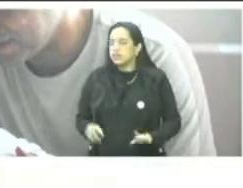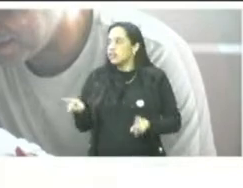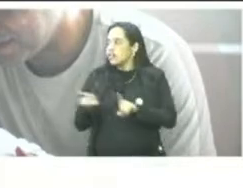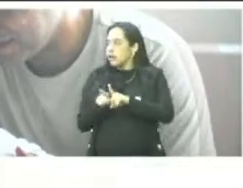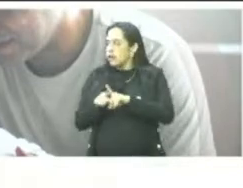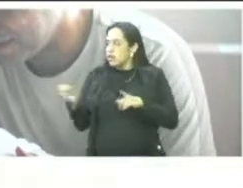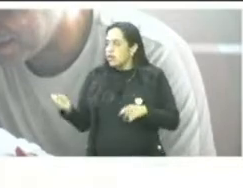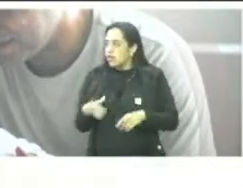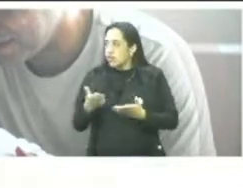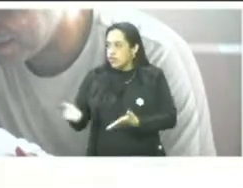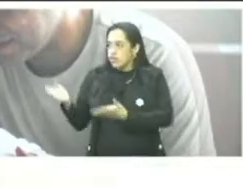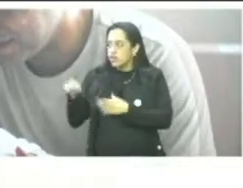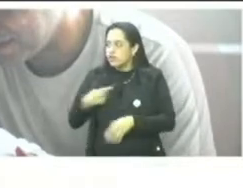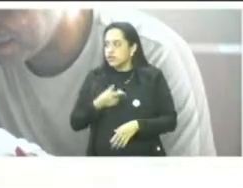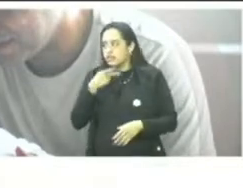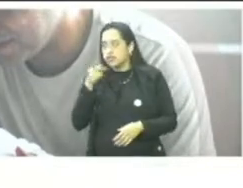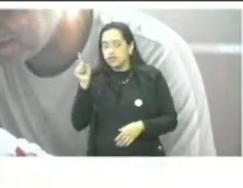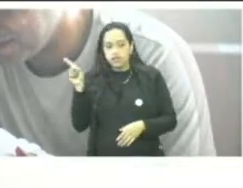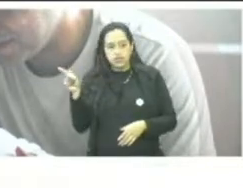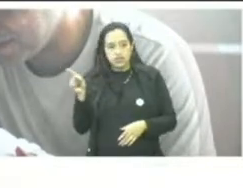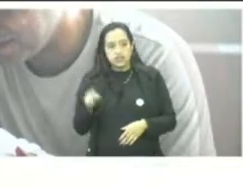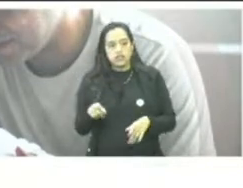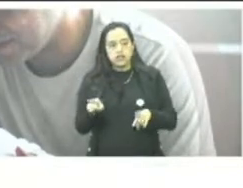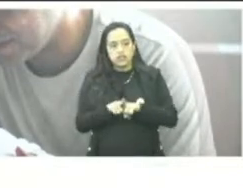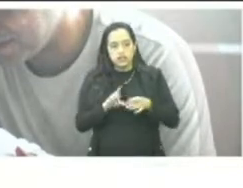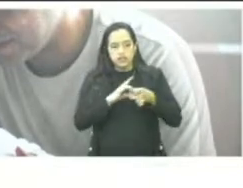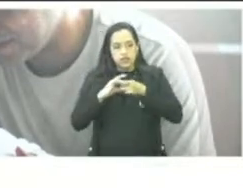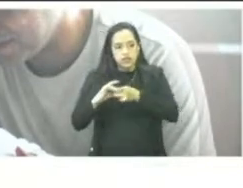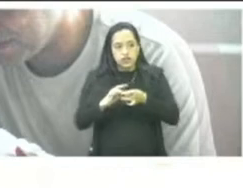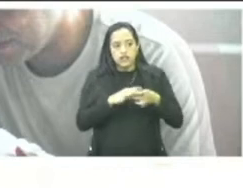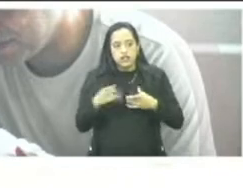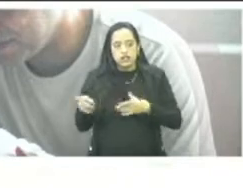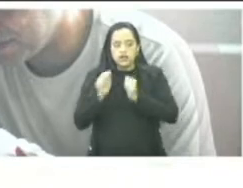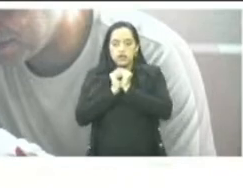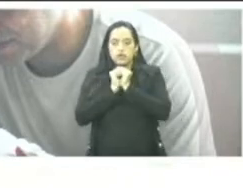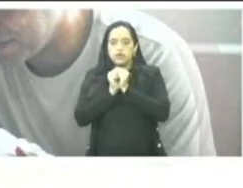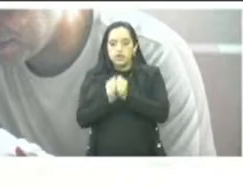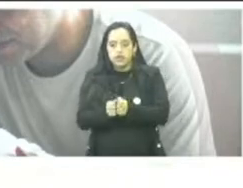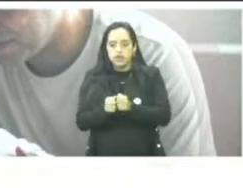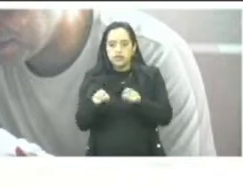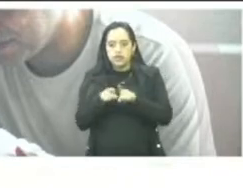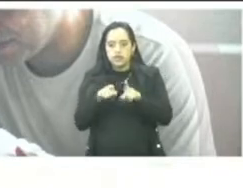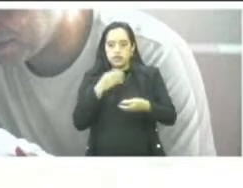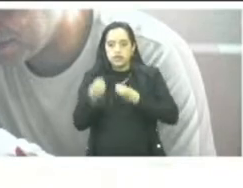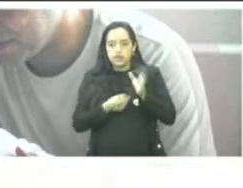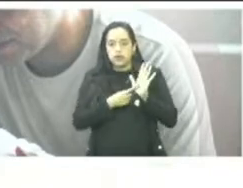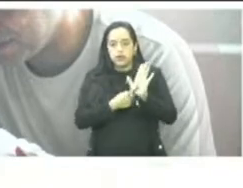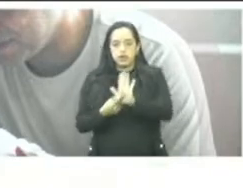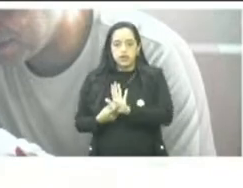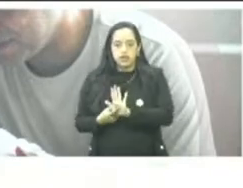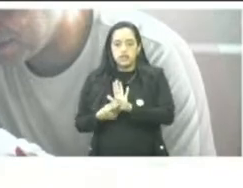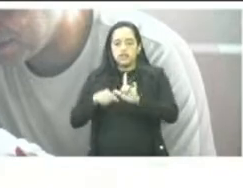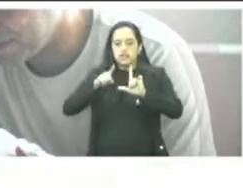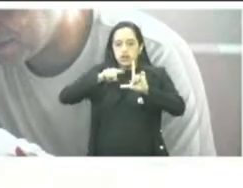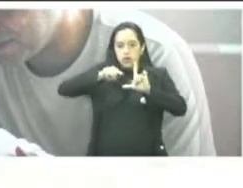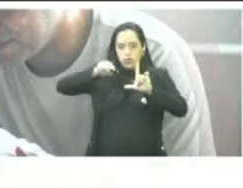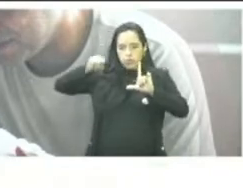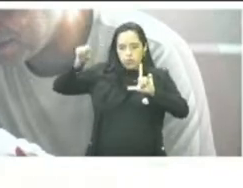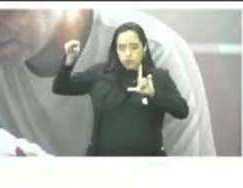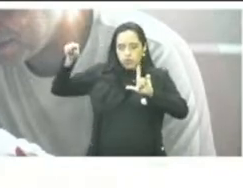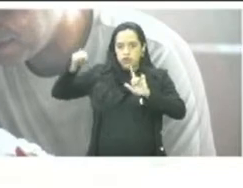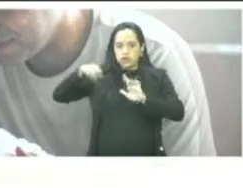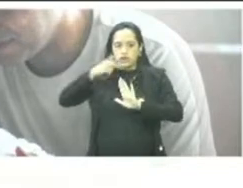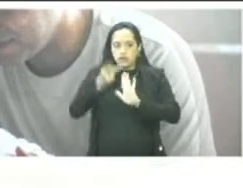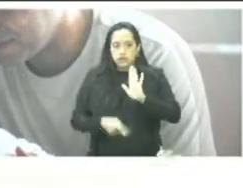que a gente traz. Então, vinculado a esse acompanhamento também, como que aparecem as curvas no prontuário.